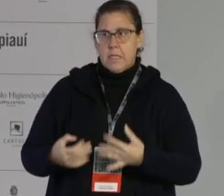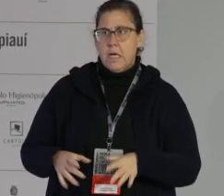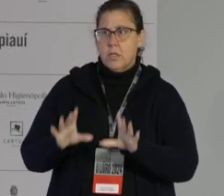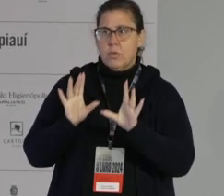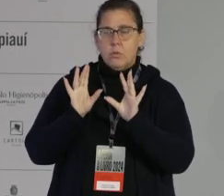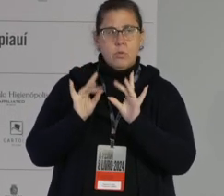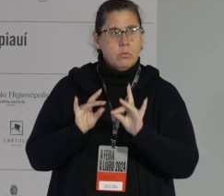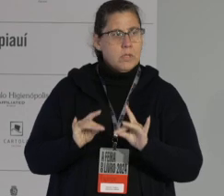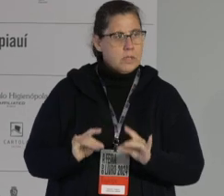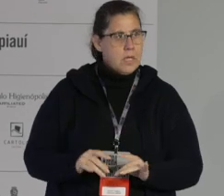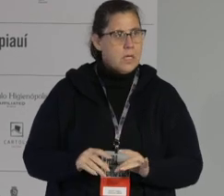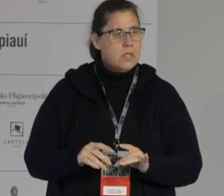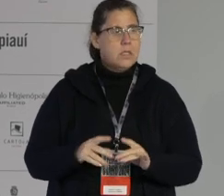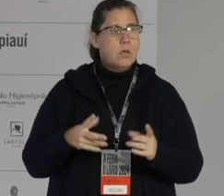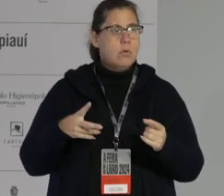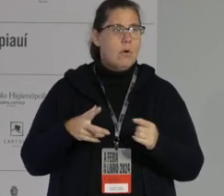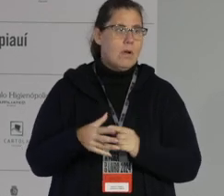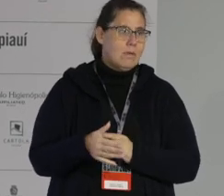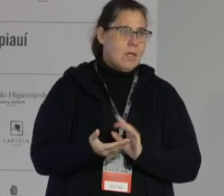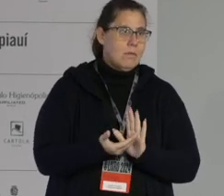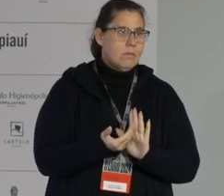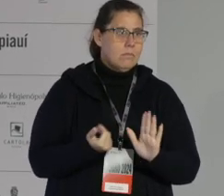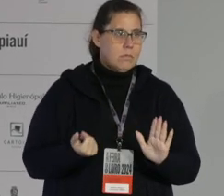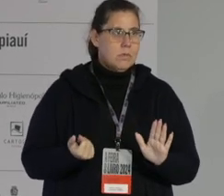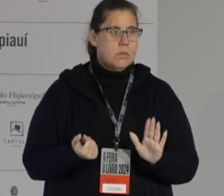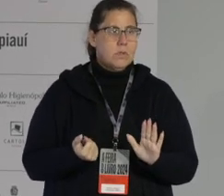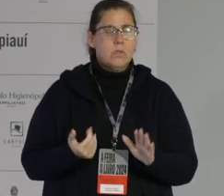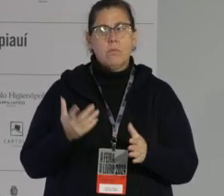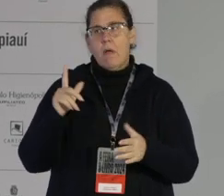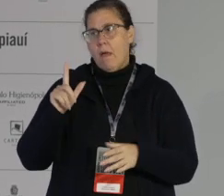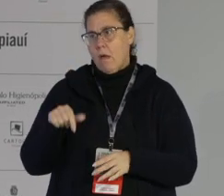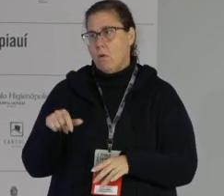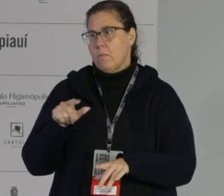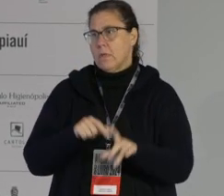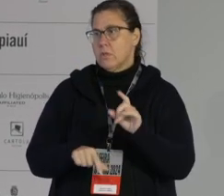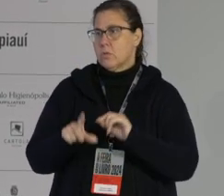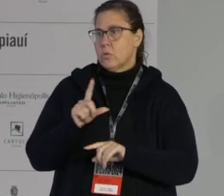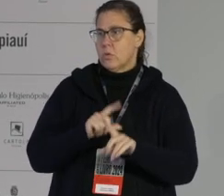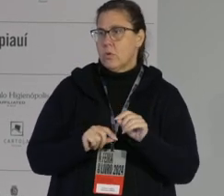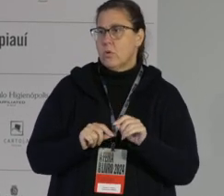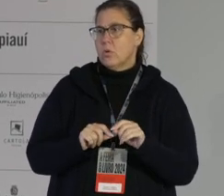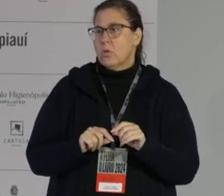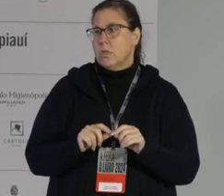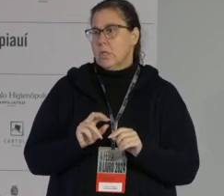e eu cortei. Então é realmente uma escolha,